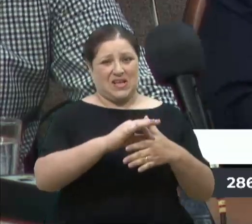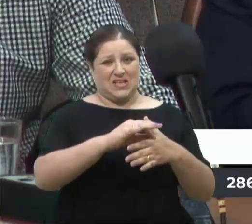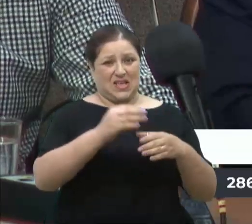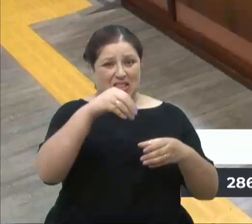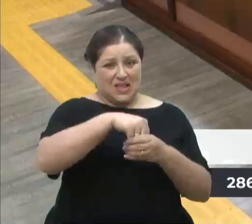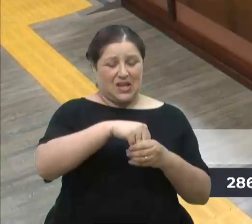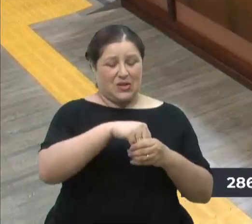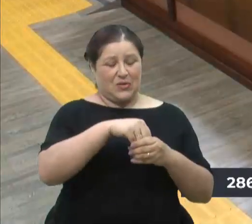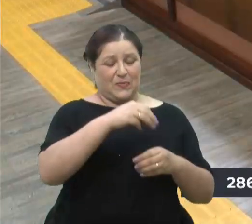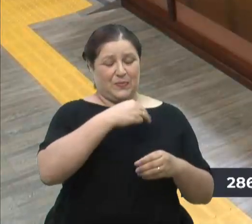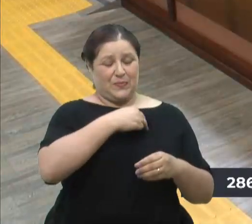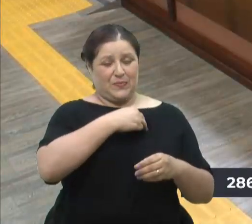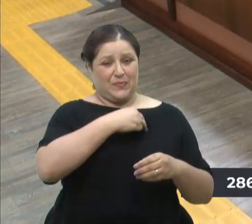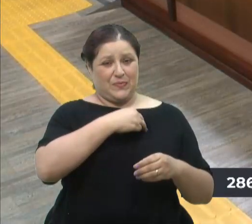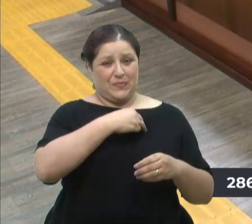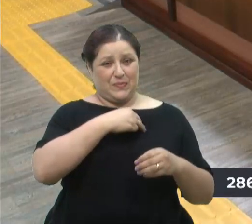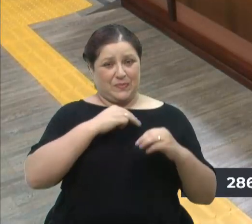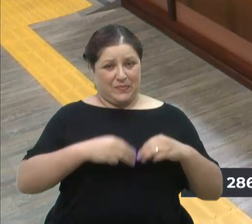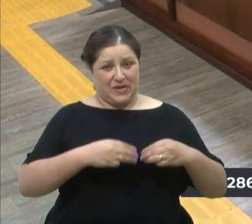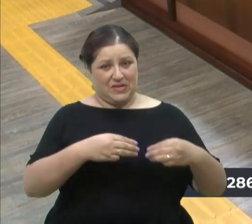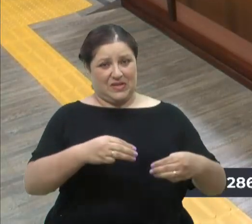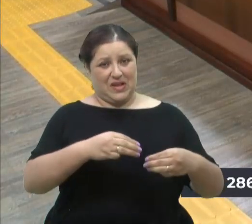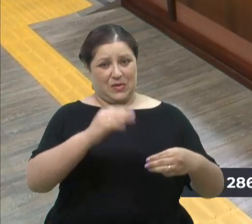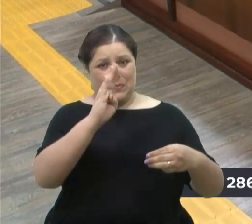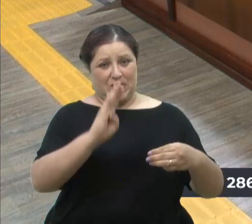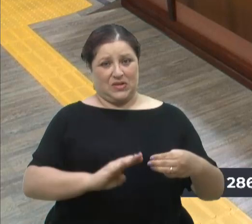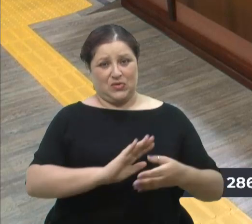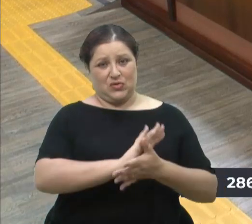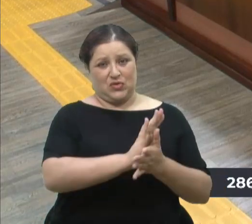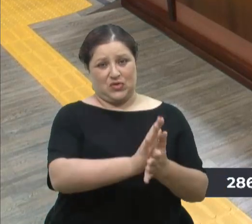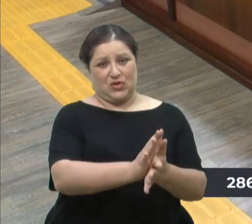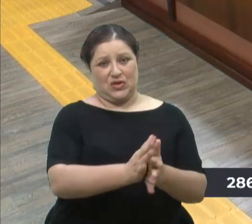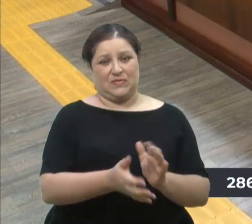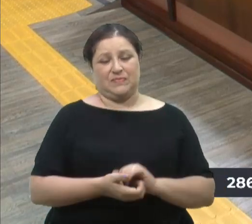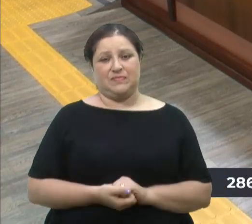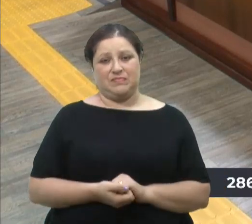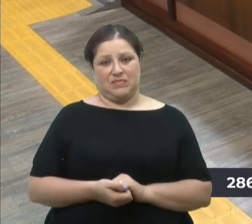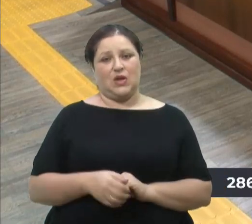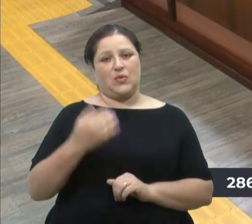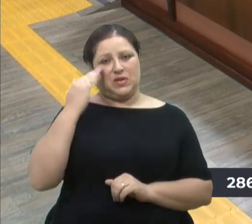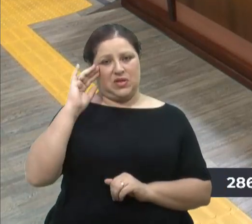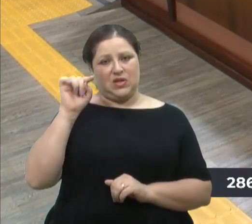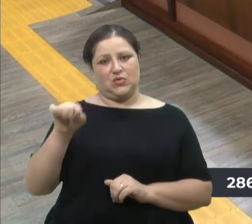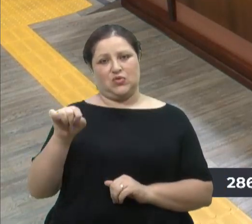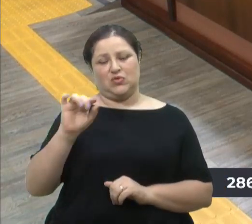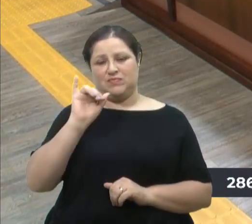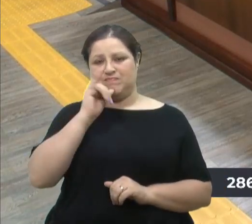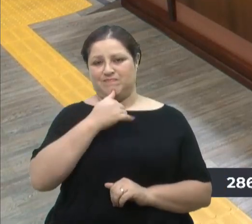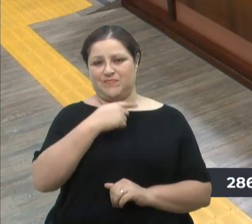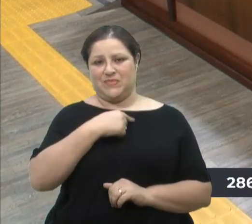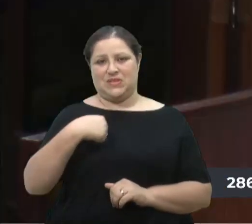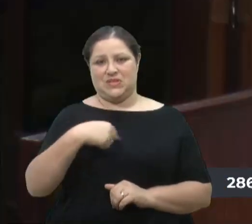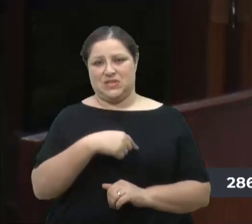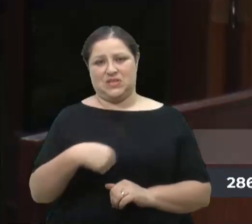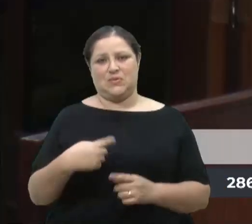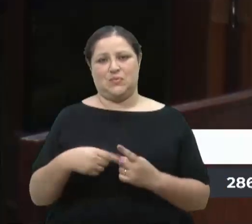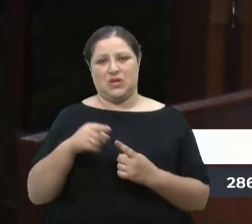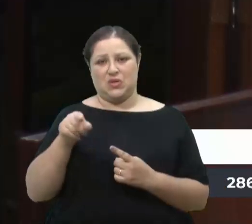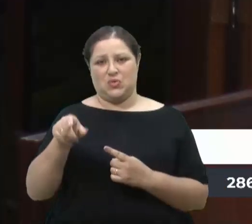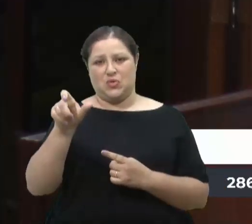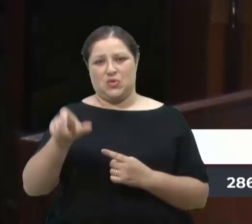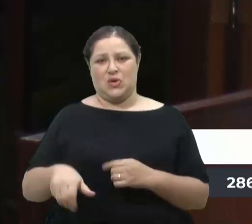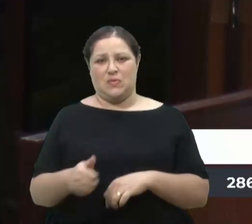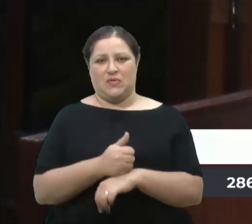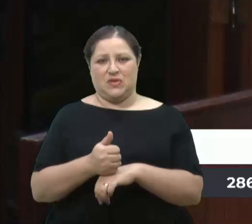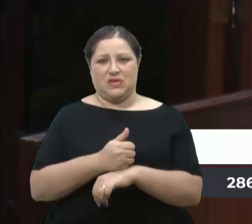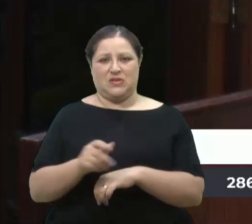vereador eu entendo o senhor como o senhor está chateado o vereador zanquinho porque o Senhor é um professor